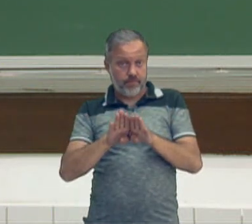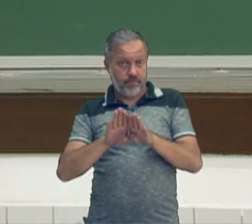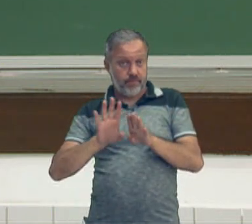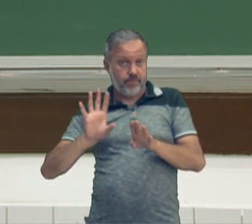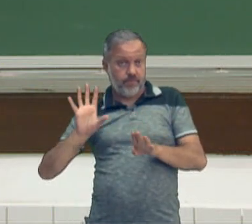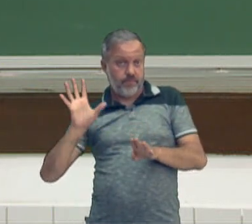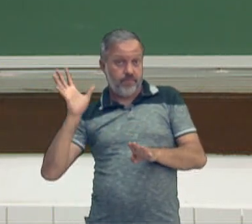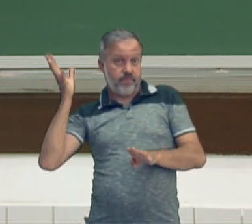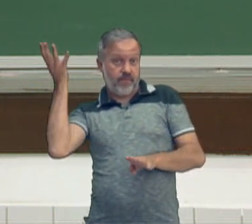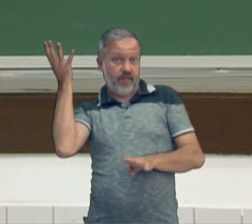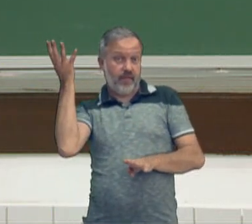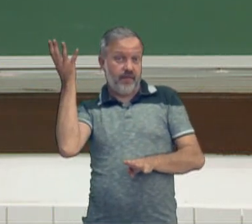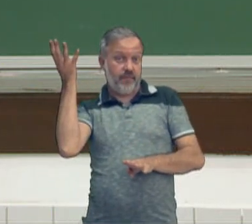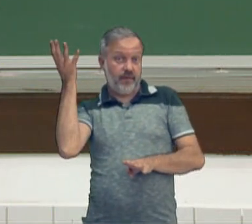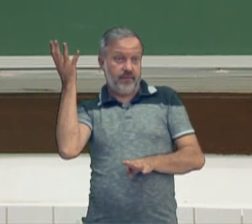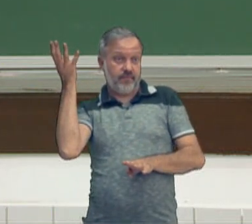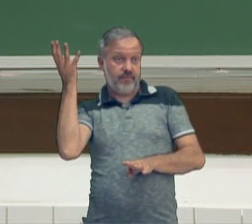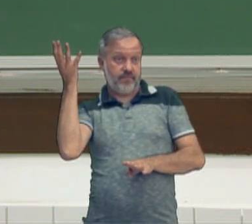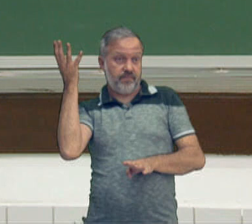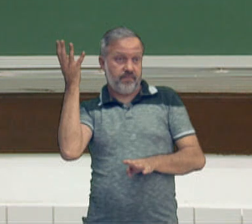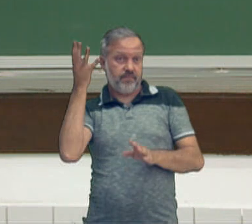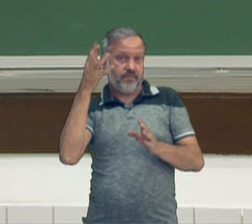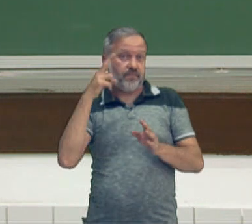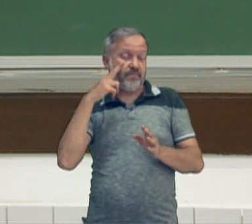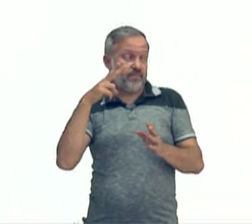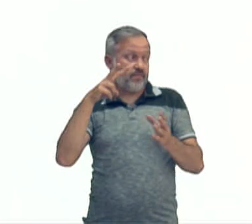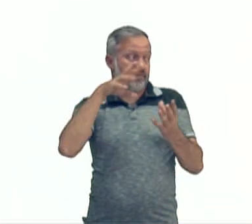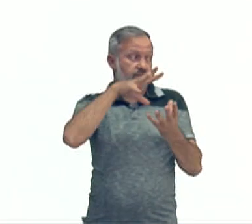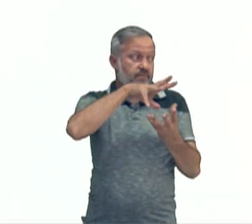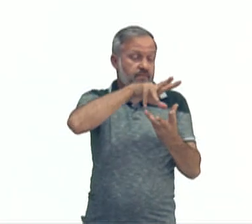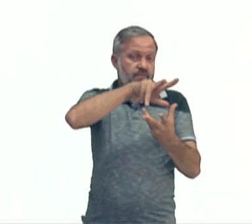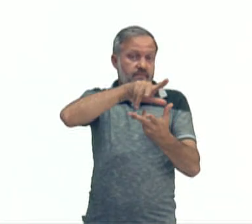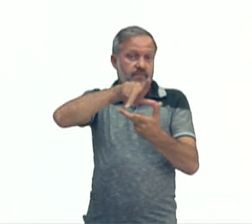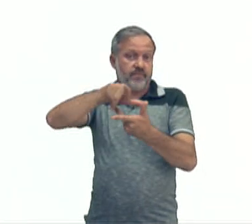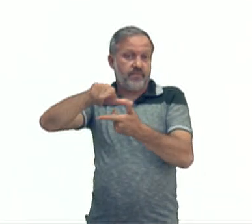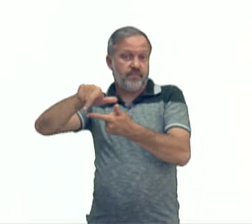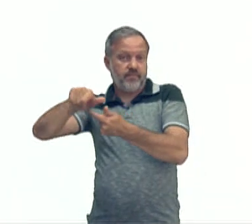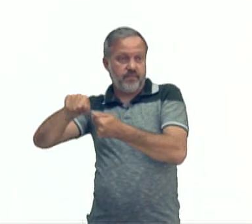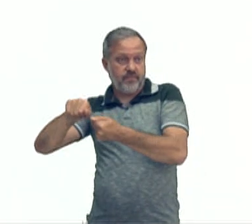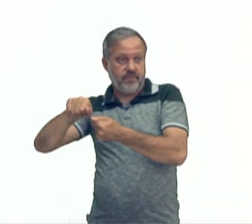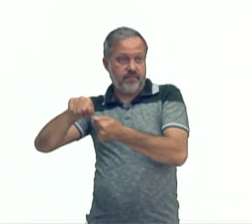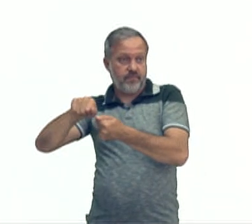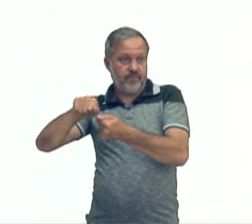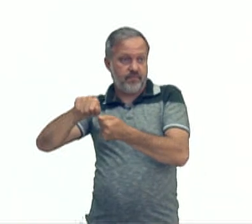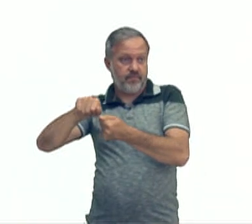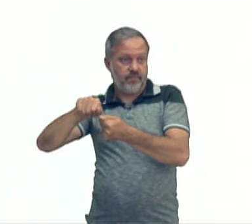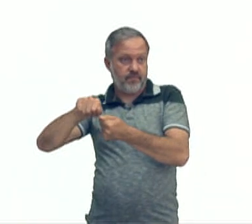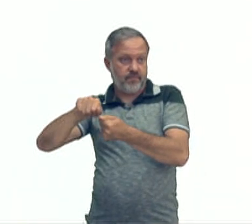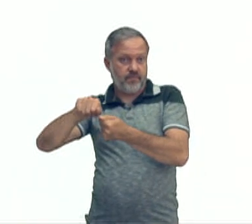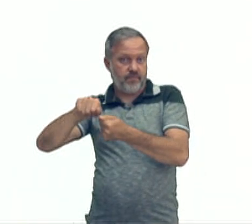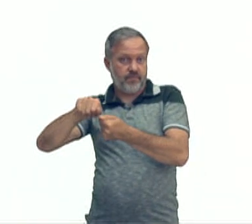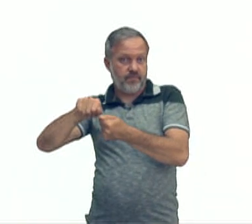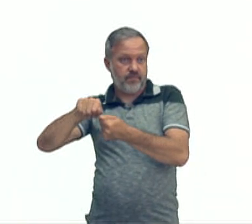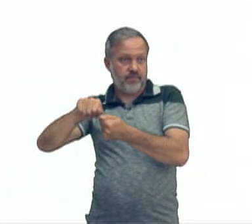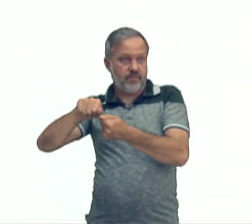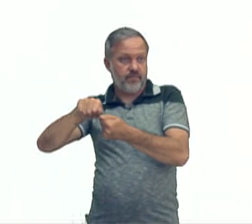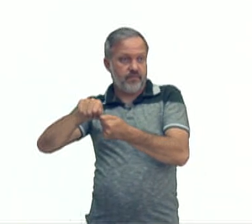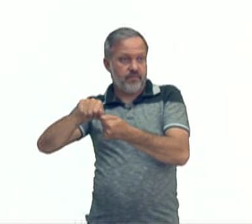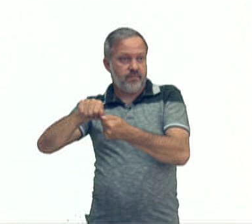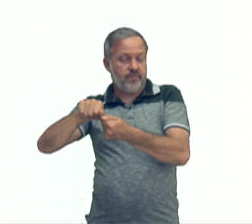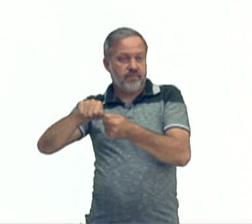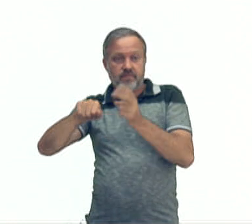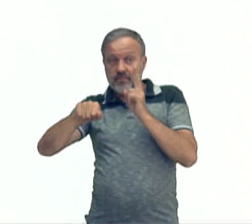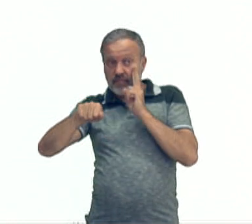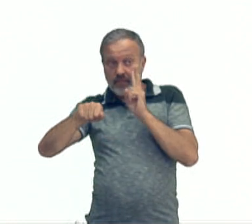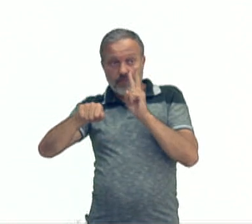aspecto físico, clima. Reparem vocês que, neste caso, né, a gente subdividiu